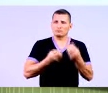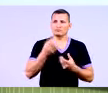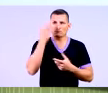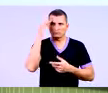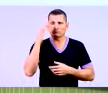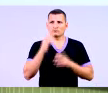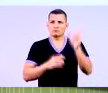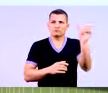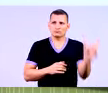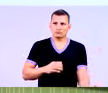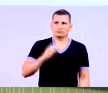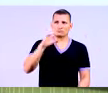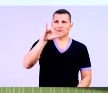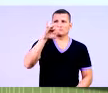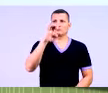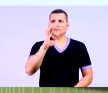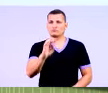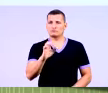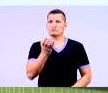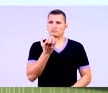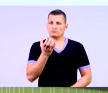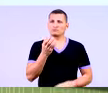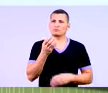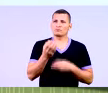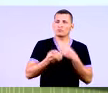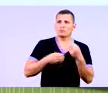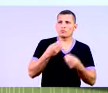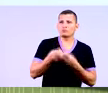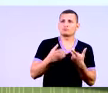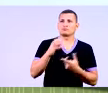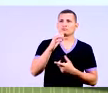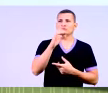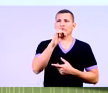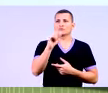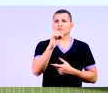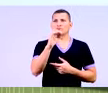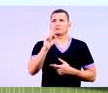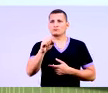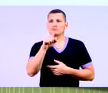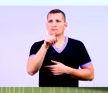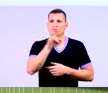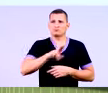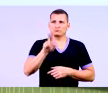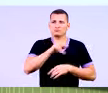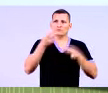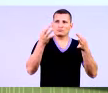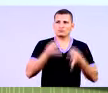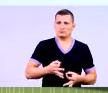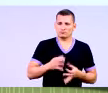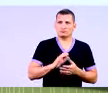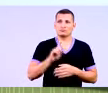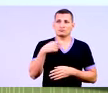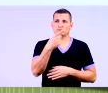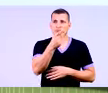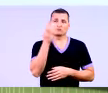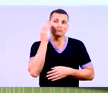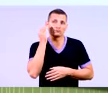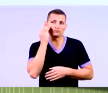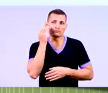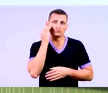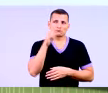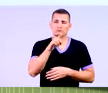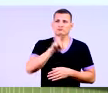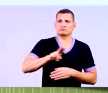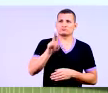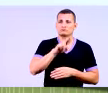sobre que tipo de dado você vai usar de forma mais correta ea partir daí vai verificar que esse uso essa demonstração